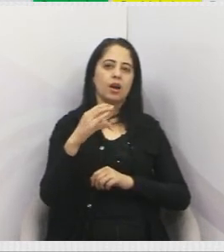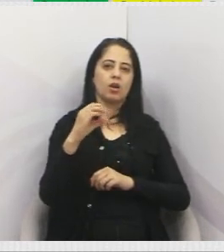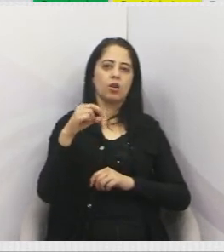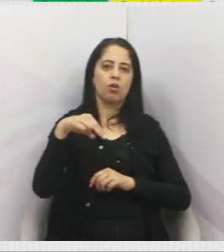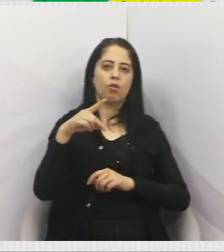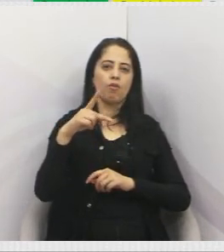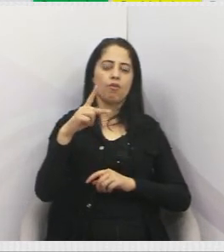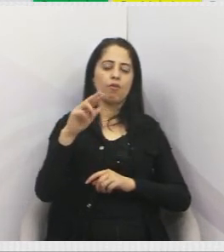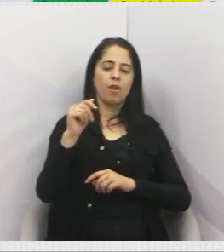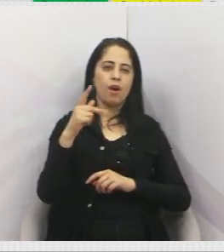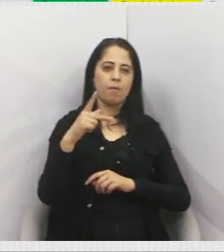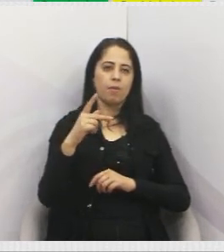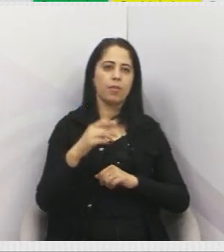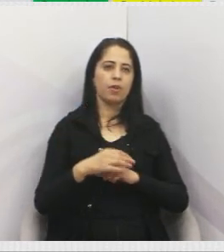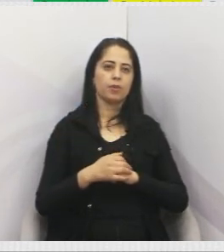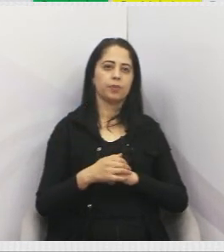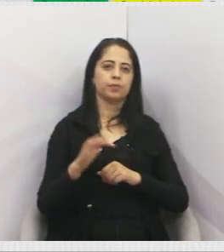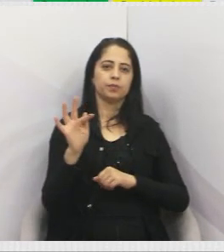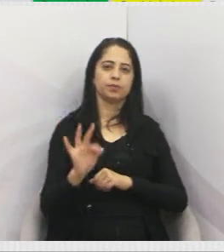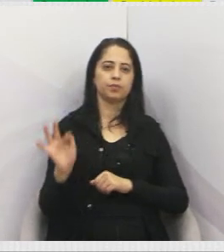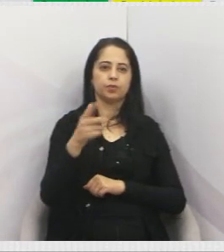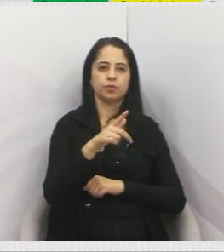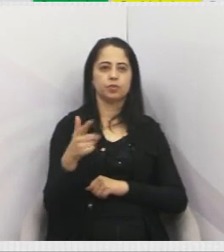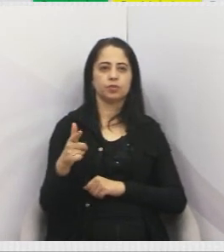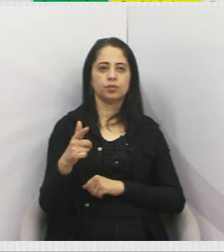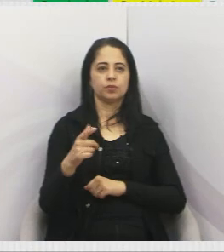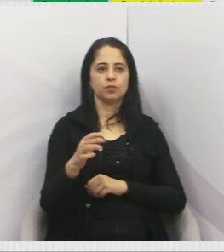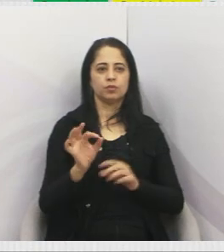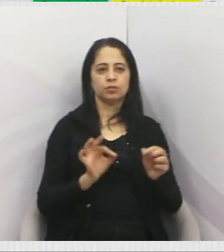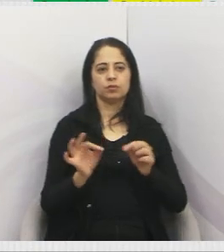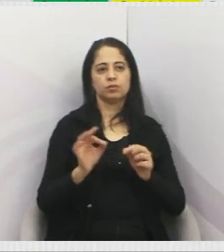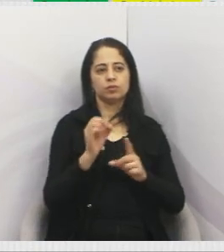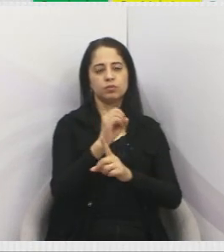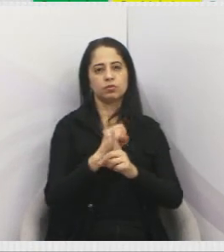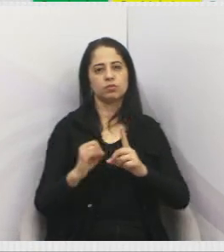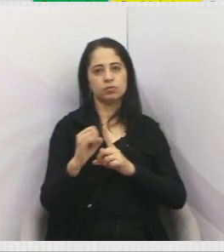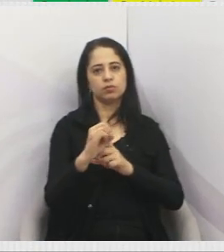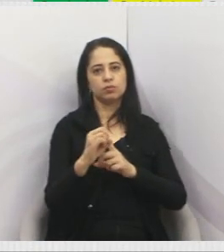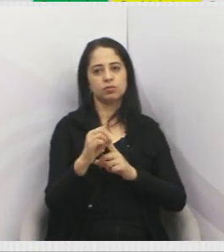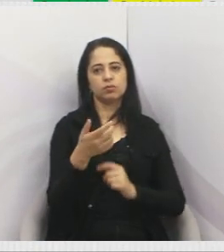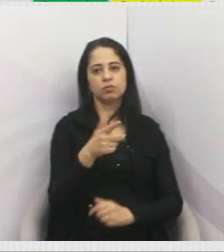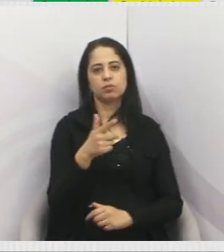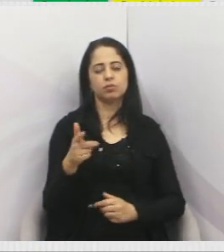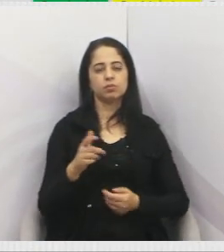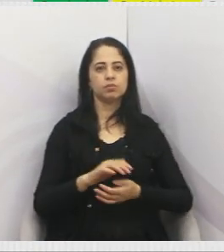Convap, entidades acadêmicas em branco e organização da sociedade civil em branco.